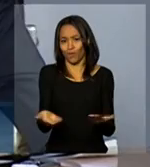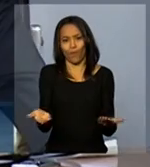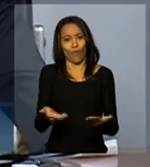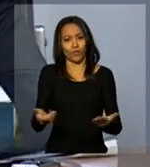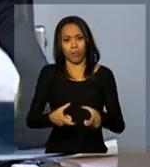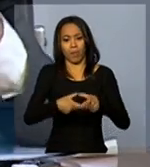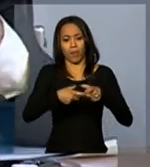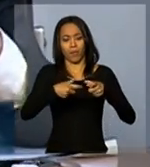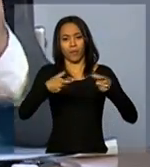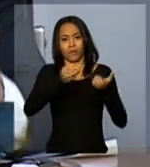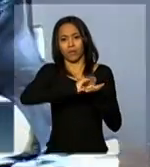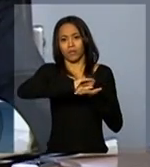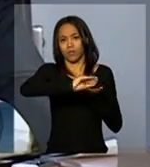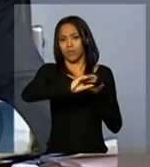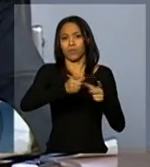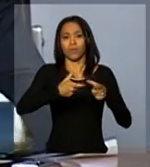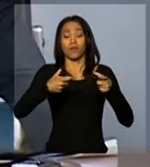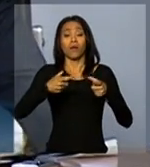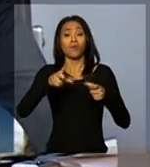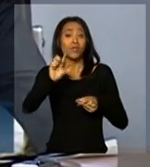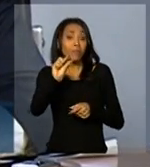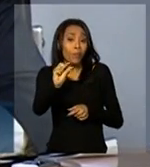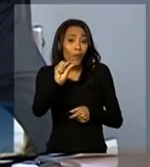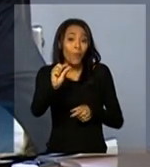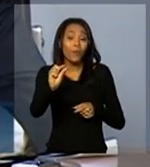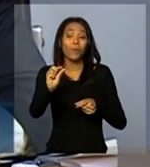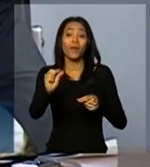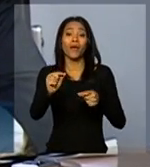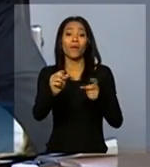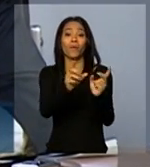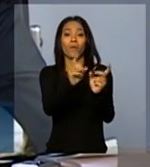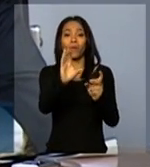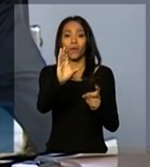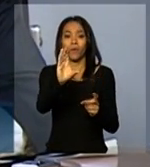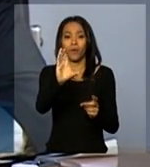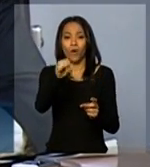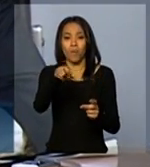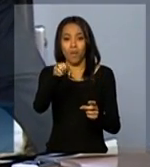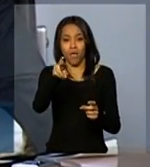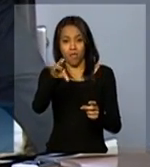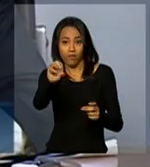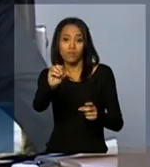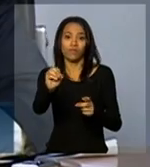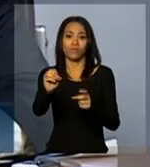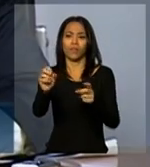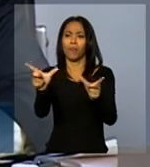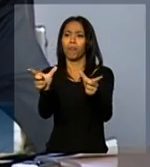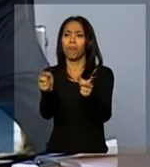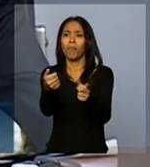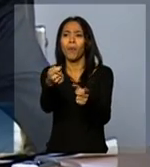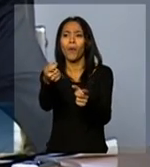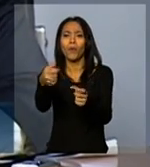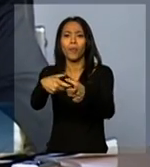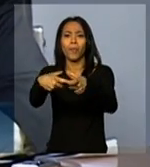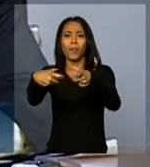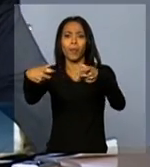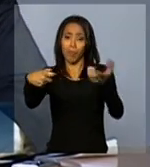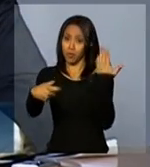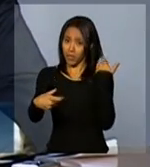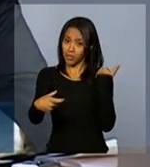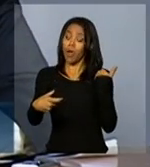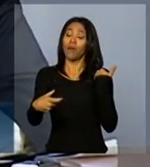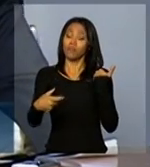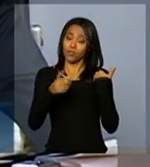O que está crescendo um pouco menos é o comércio. Mas o investimento está sendo estimulado como já era estimulado no